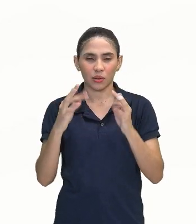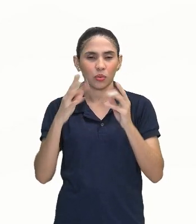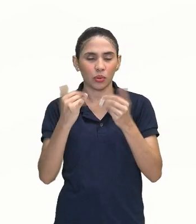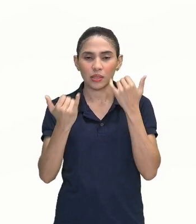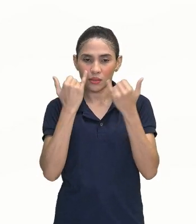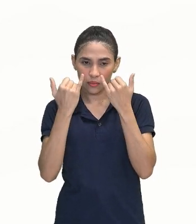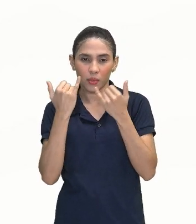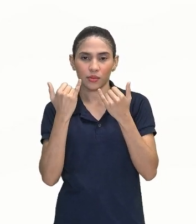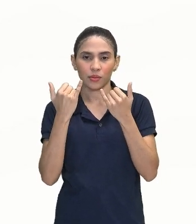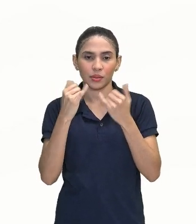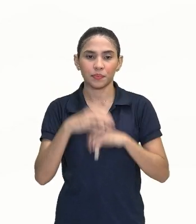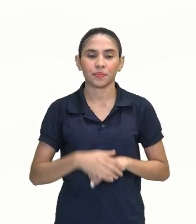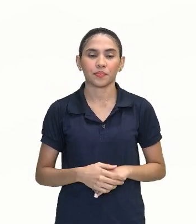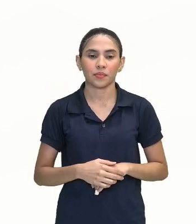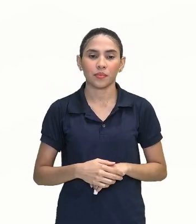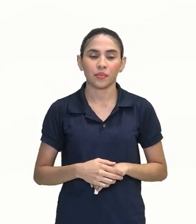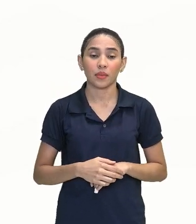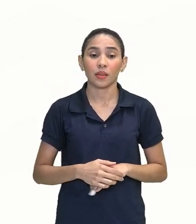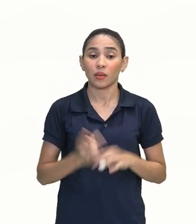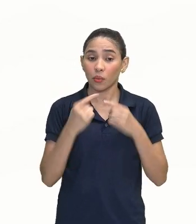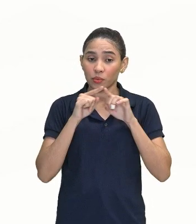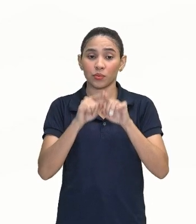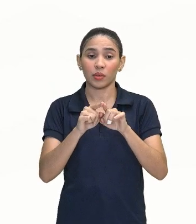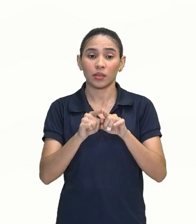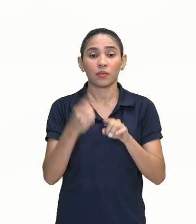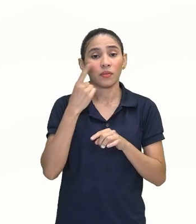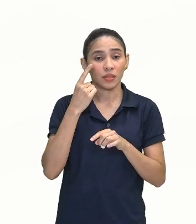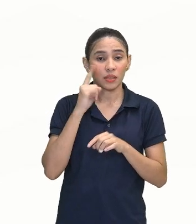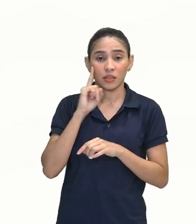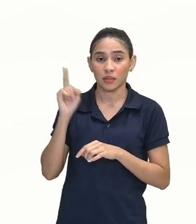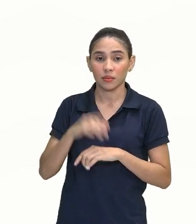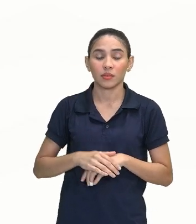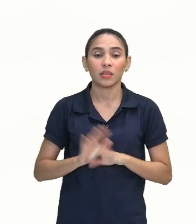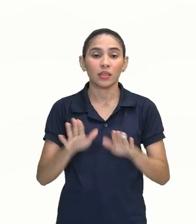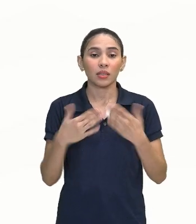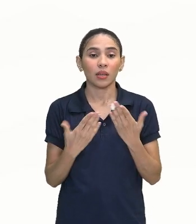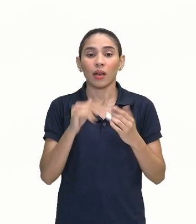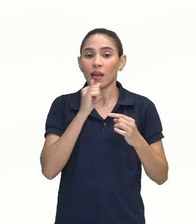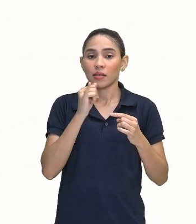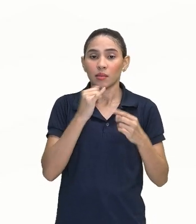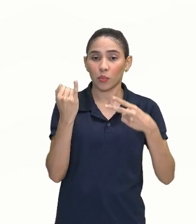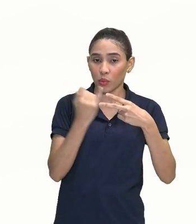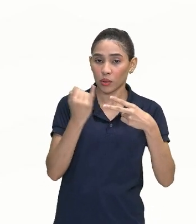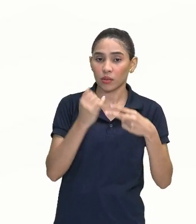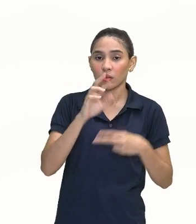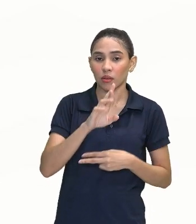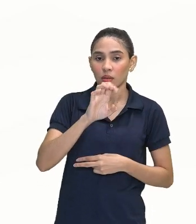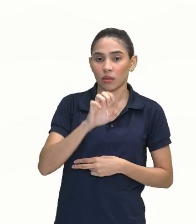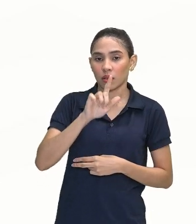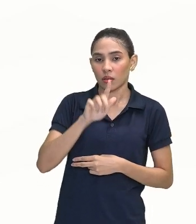assim sucessivamente. Seguindo em frente, então, vejamos. Como os lados de um polígono regular, eles